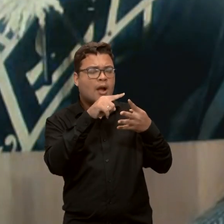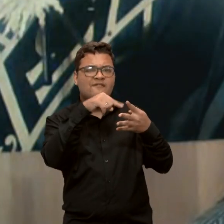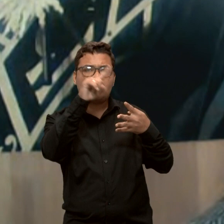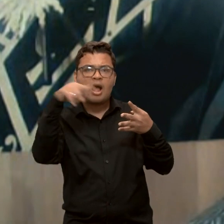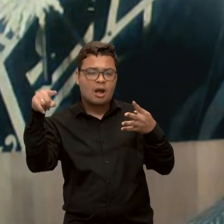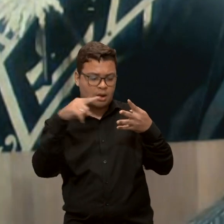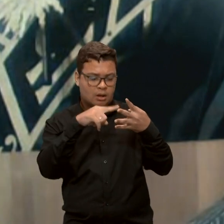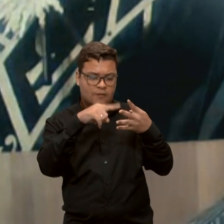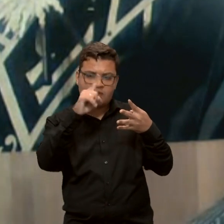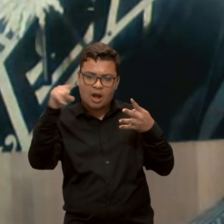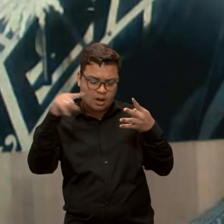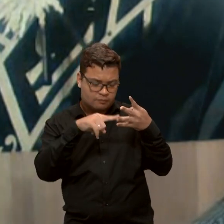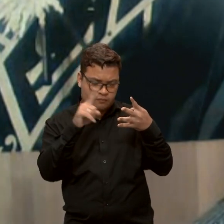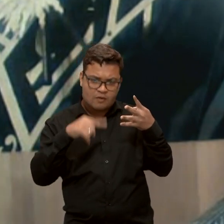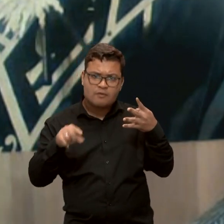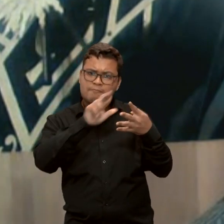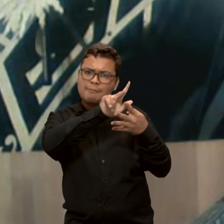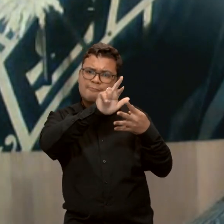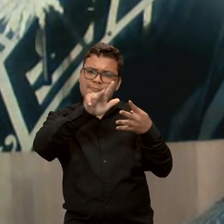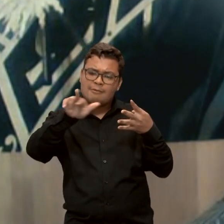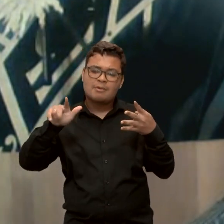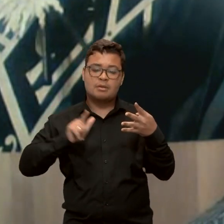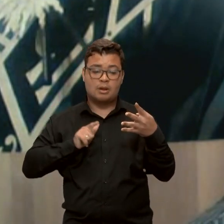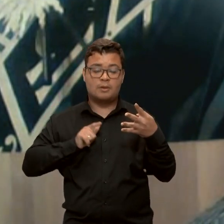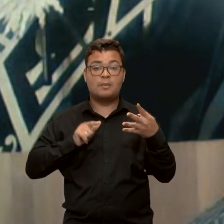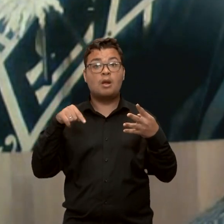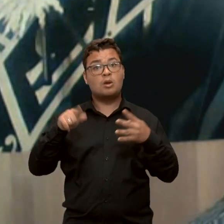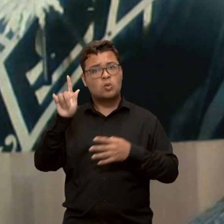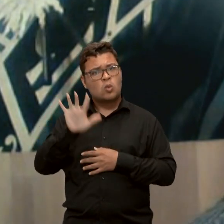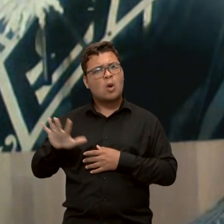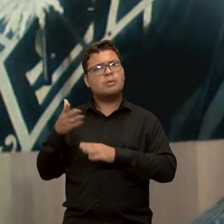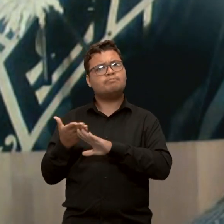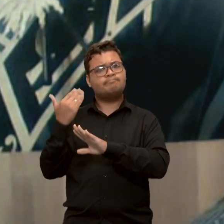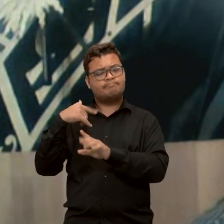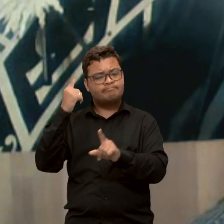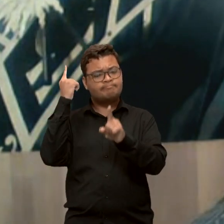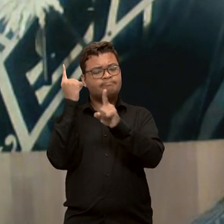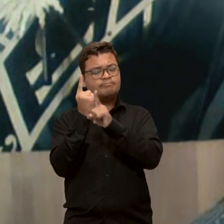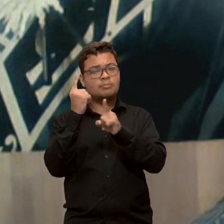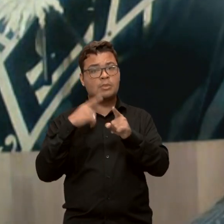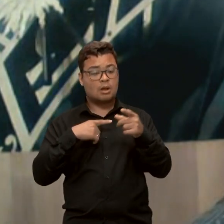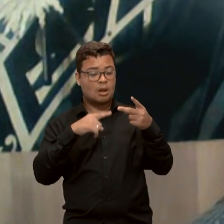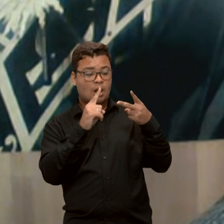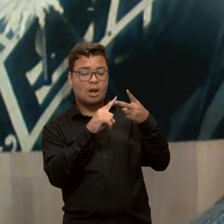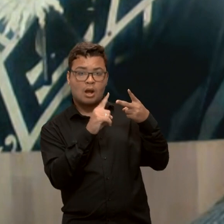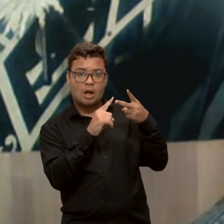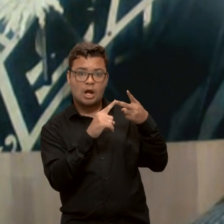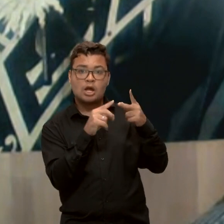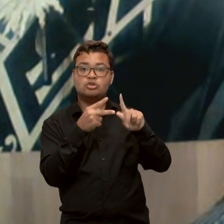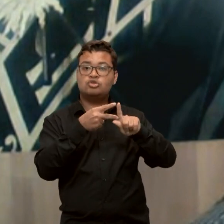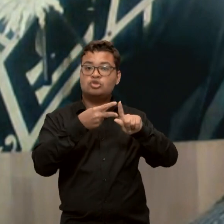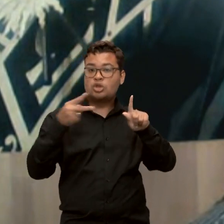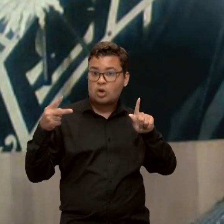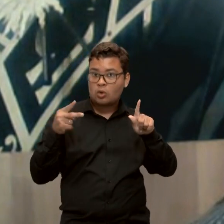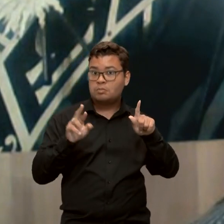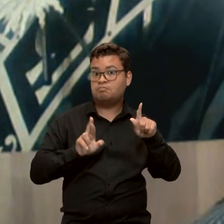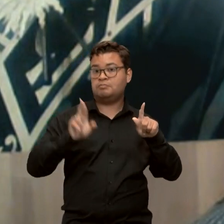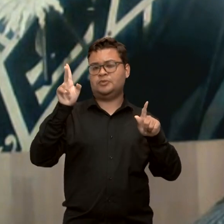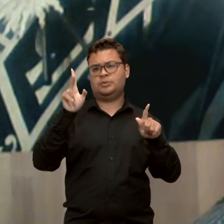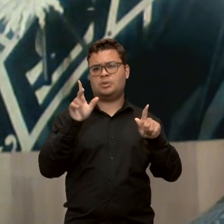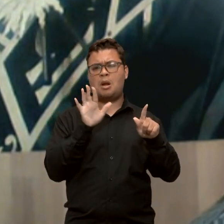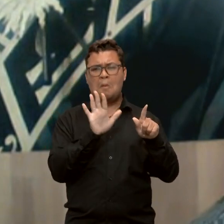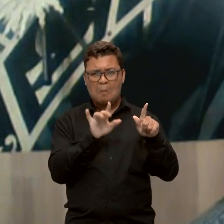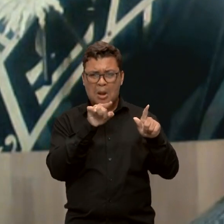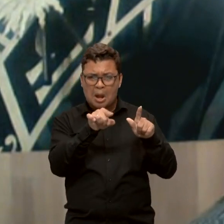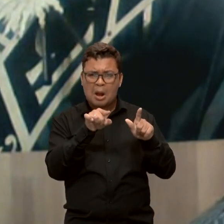desses sorotipos eu vou ter 4, 5, 6 genótipos diferentes. É como se fossem pequenas variações daquele